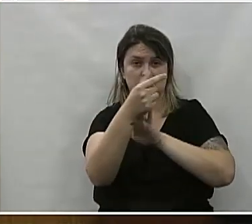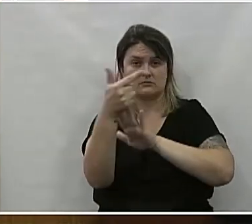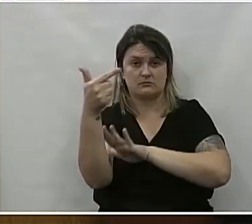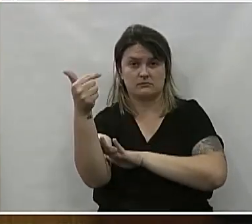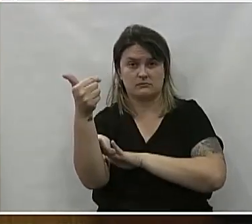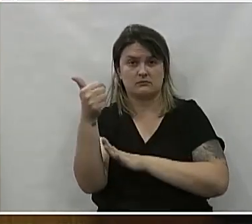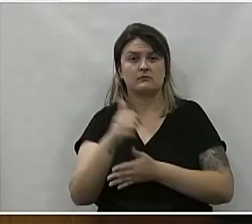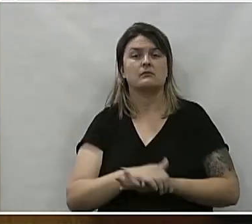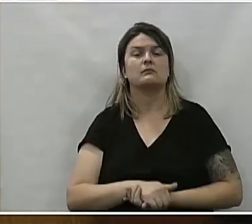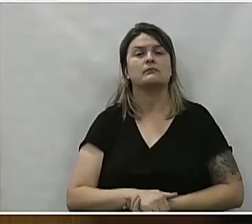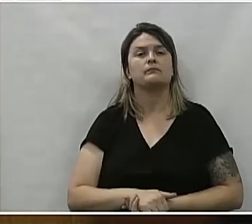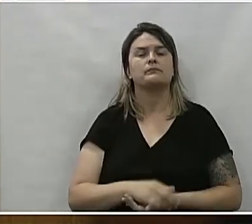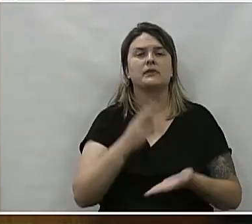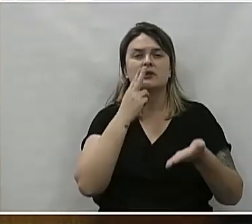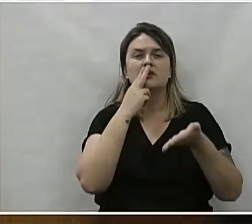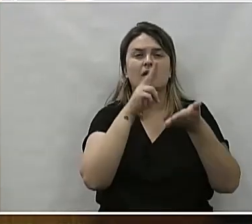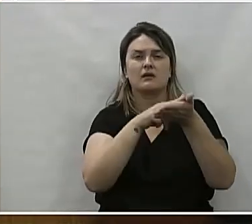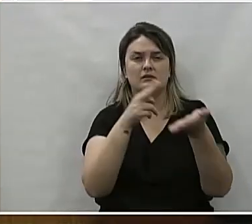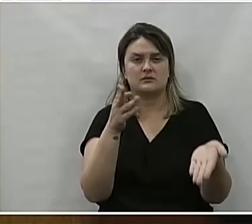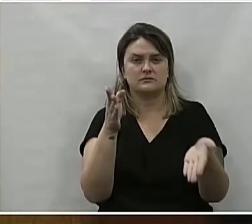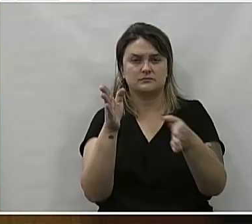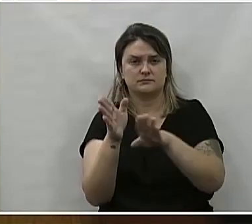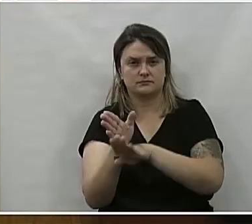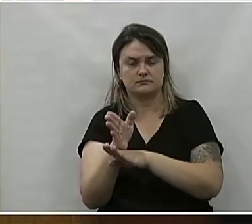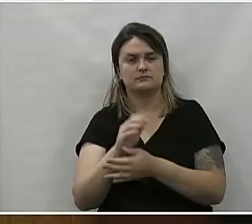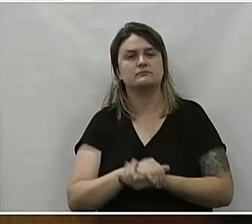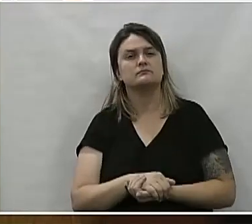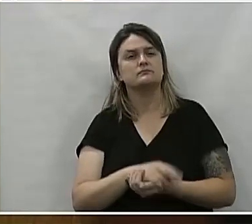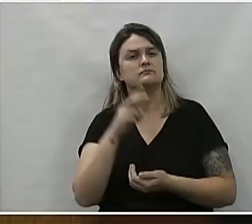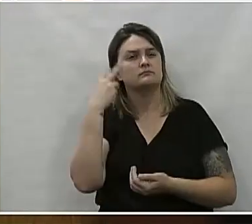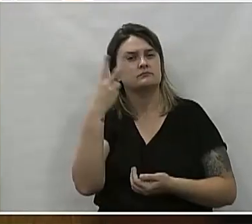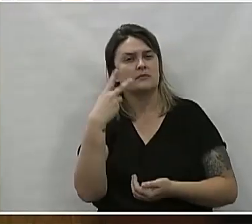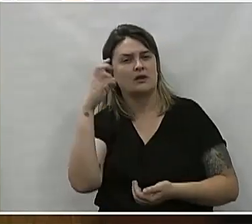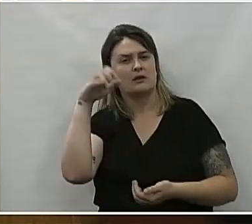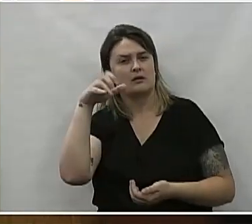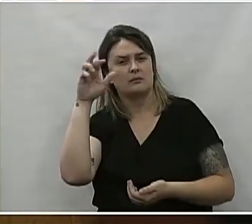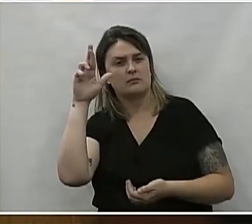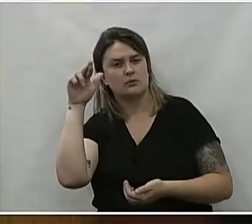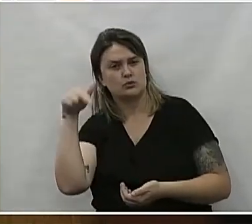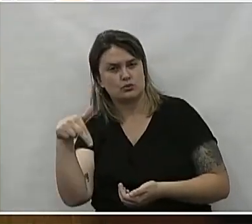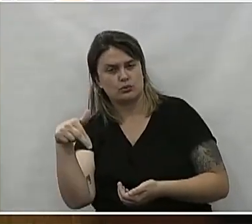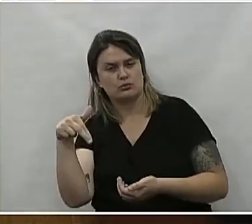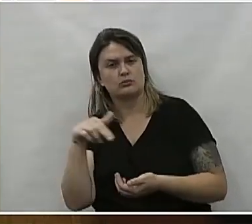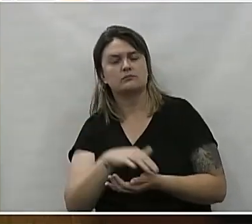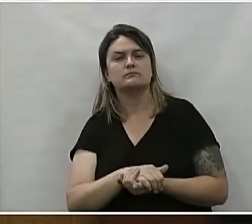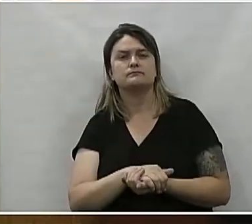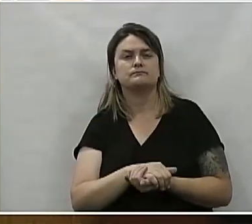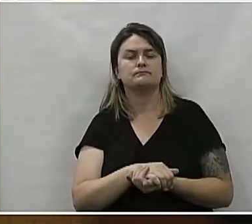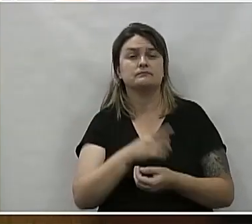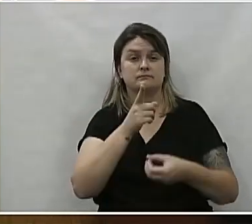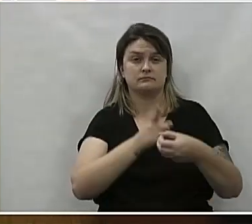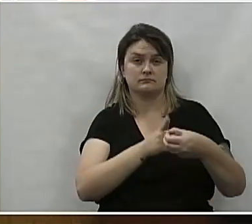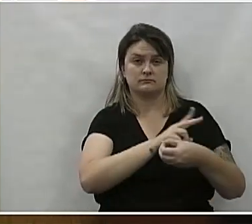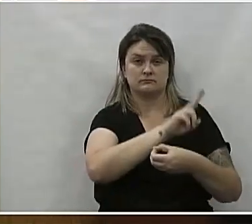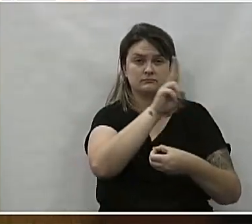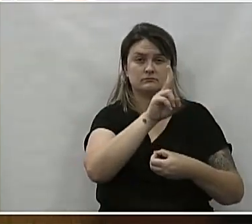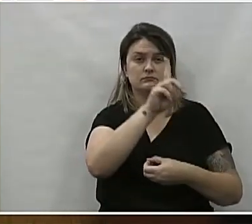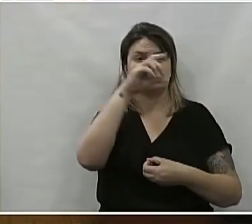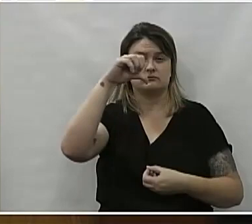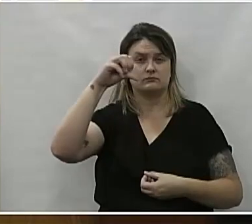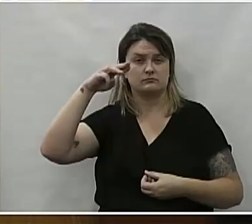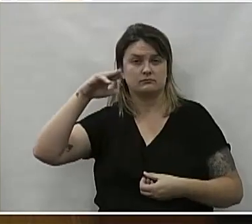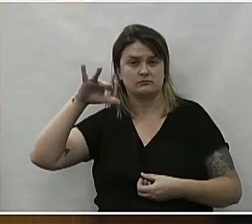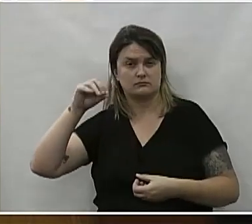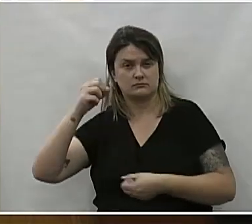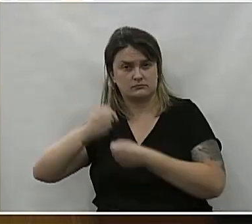21 Correspondências recebidas Do vereador Emerson Lourenço Litvinsky União da Vitória, 9 de maio